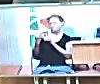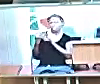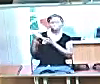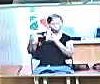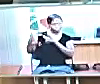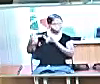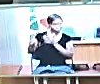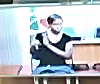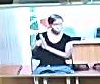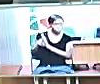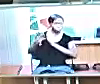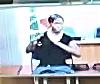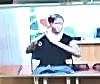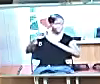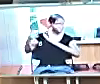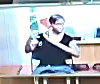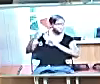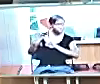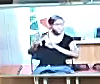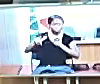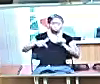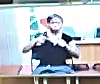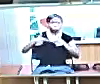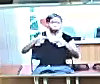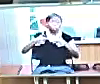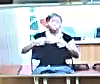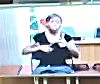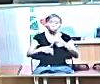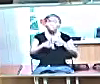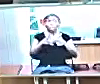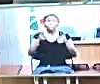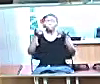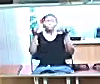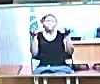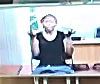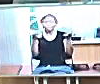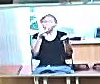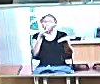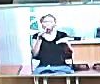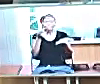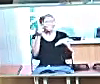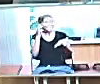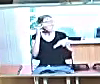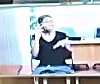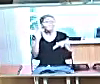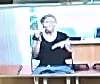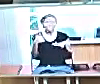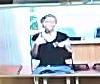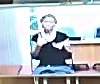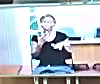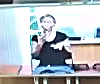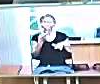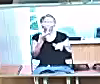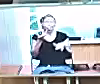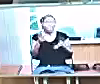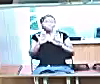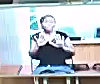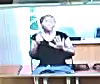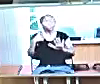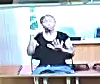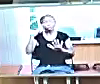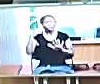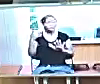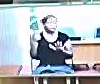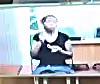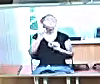da família da propriedade não tem esse eu diria eu tô só teme suspeito para falar mas eu acredito ser o modelo